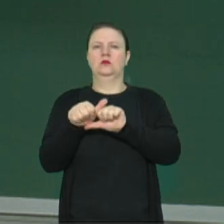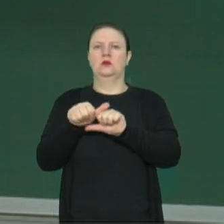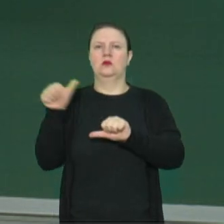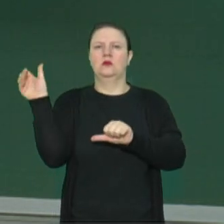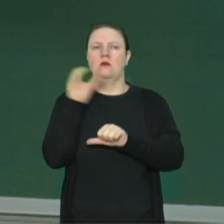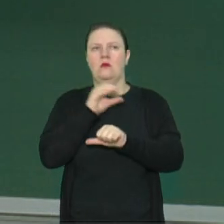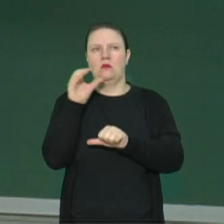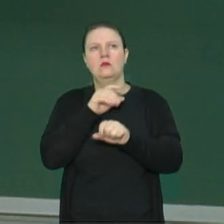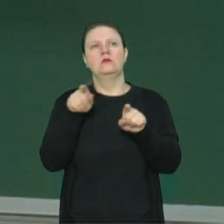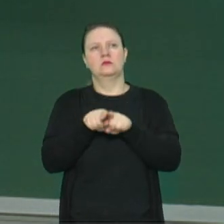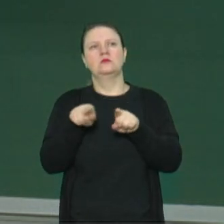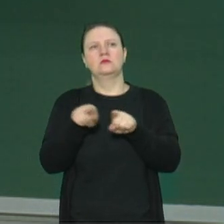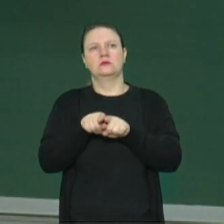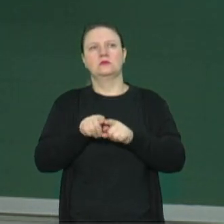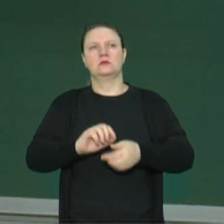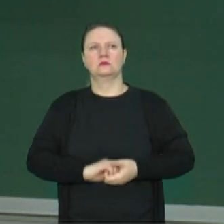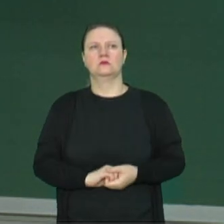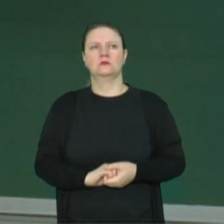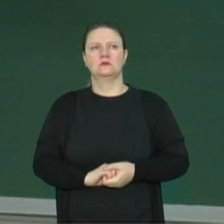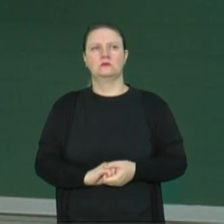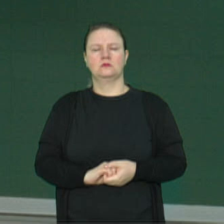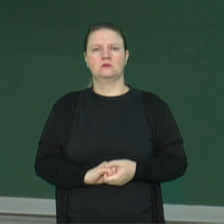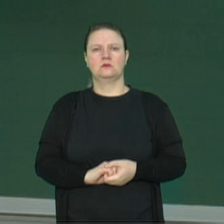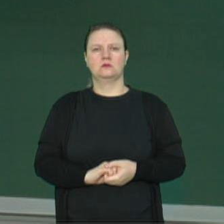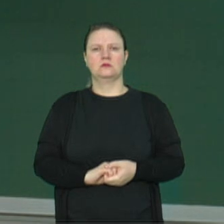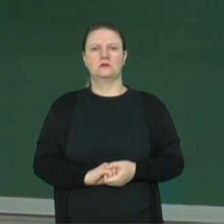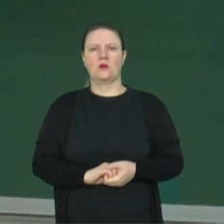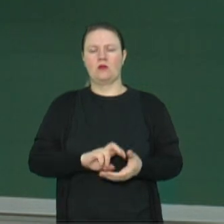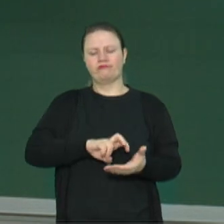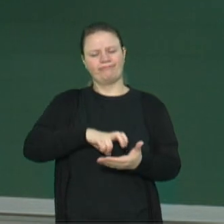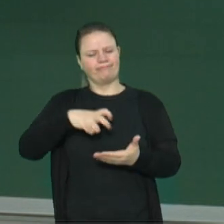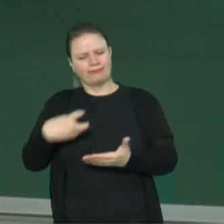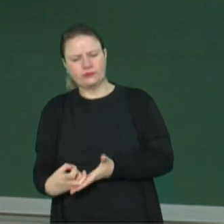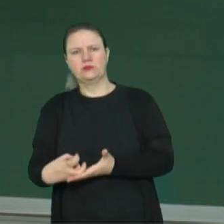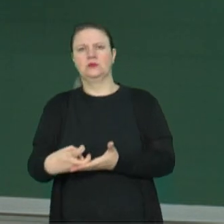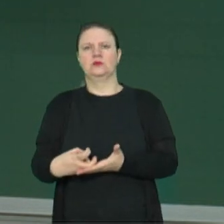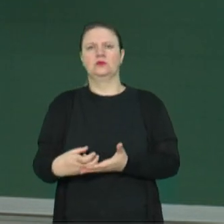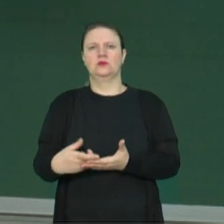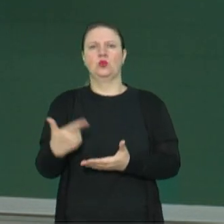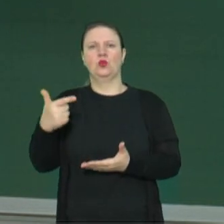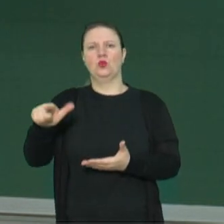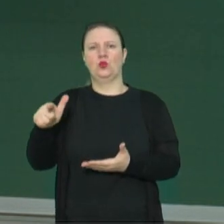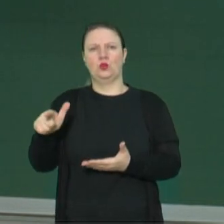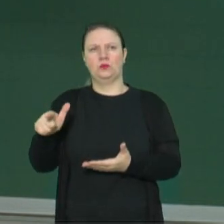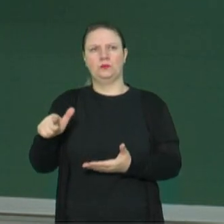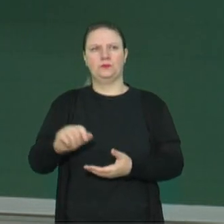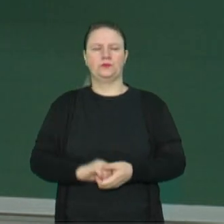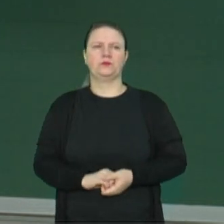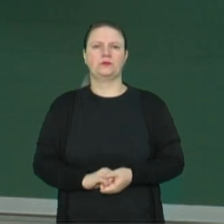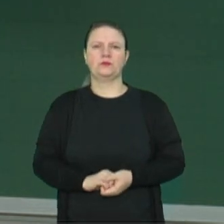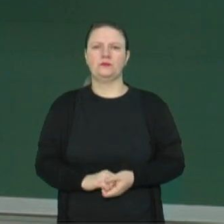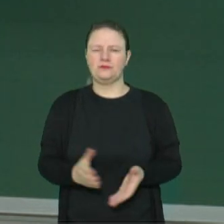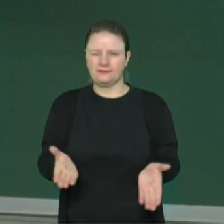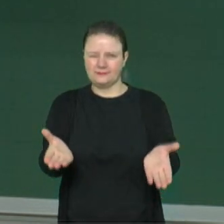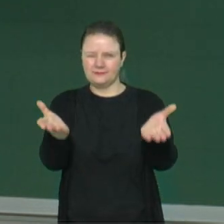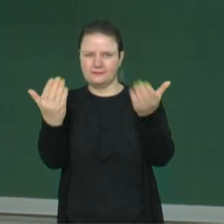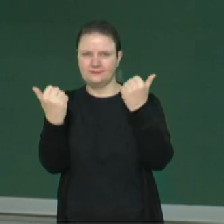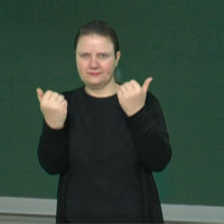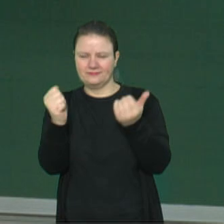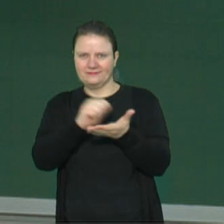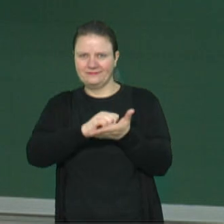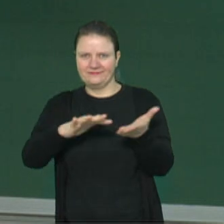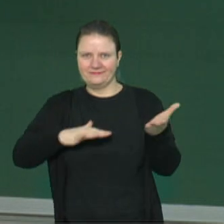pernas para fazer essa pegada e levar o adversário também a uma outra posição. Bora para mais atividade